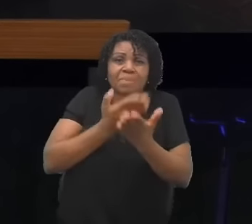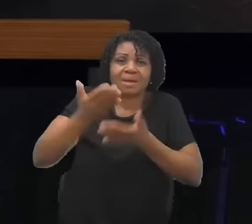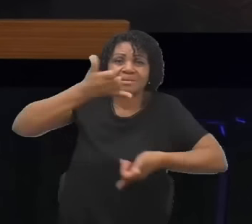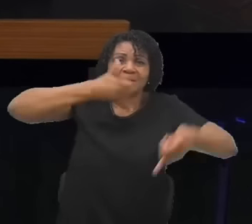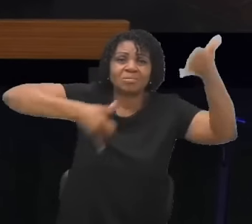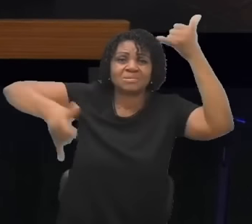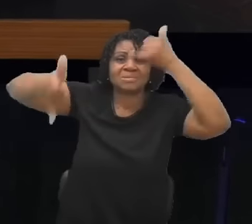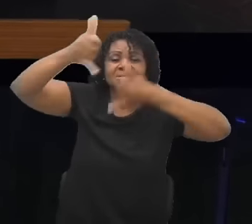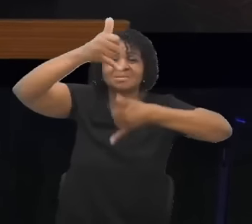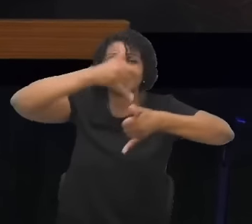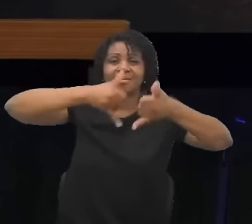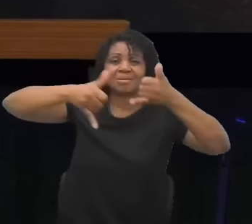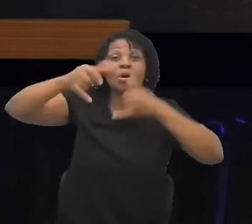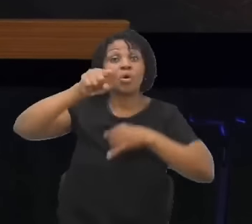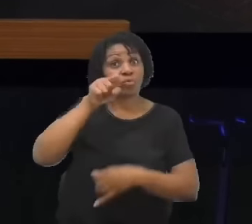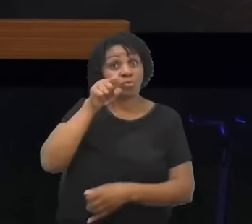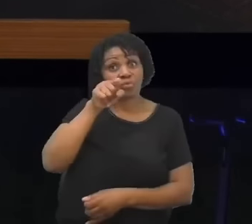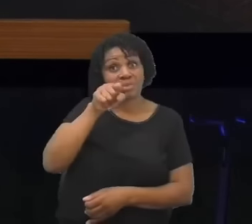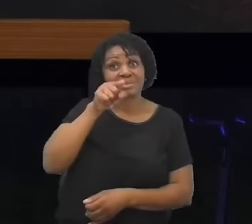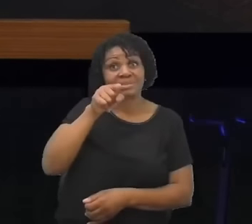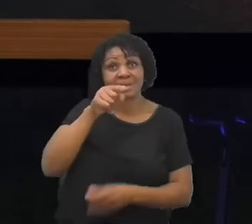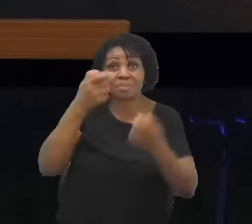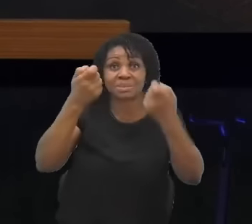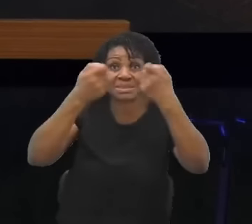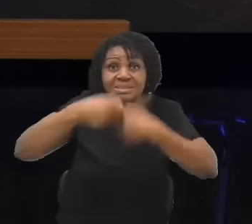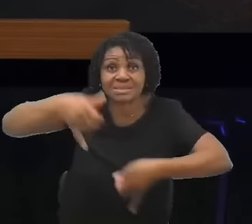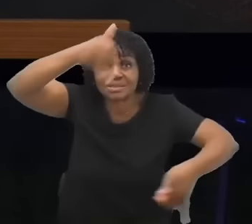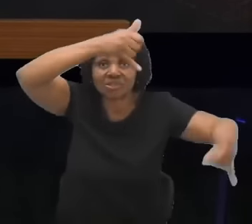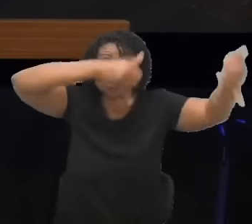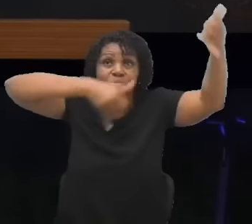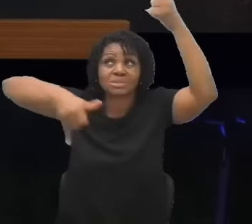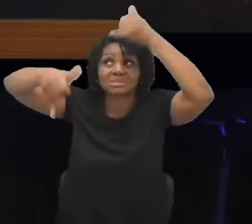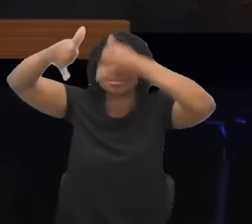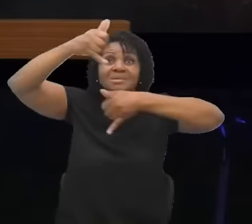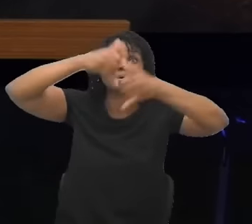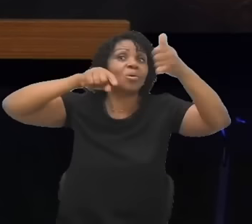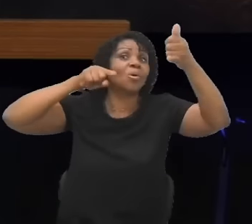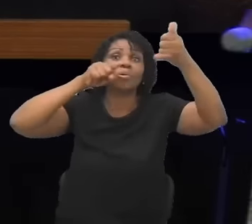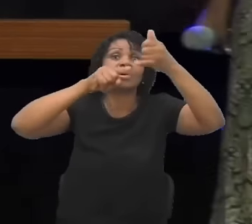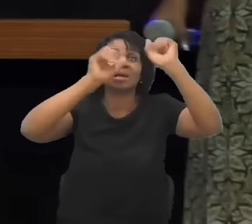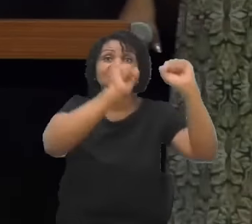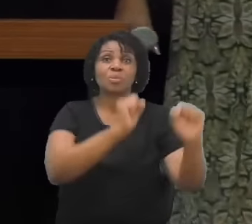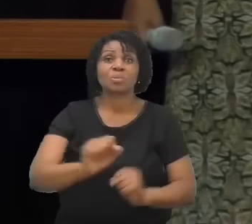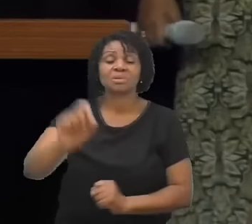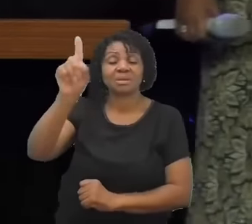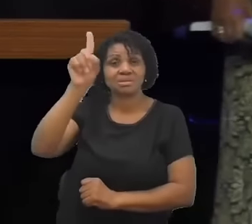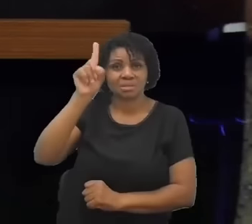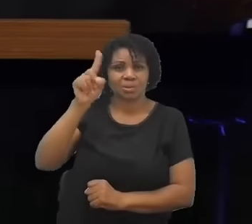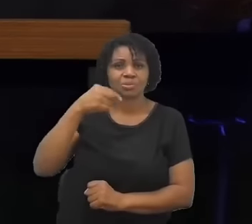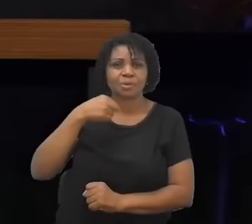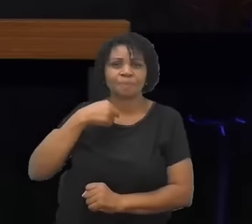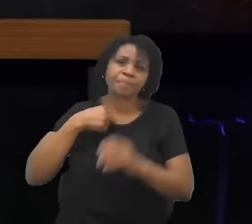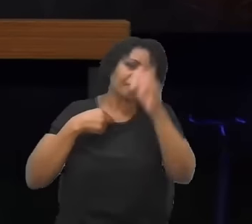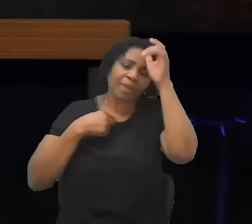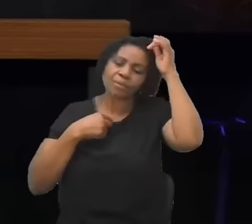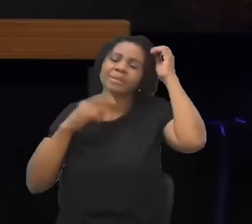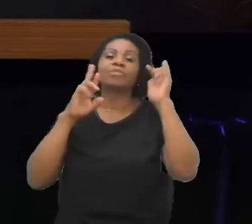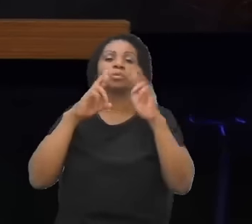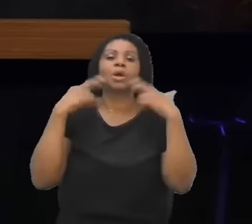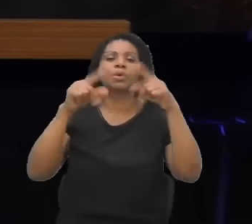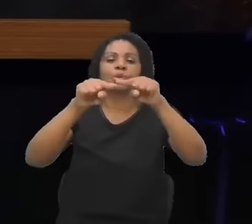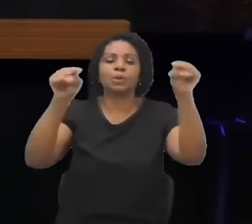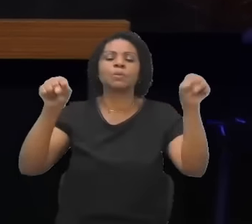unção. Você devia estar banhado de unção, banhado, banhado de unção. Eu estava num gabinete agora